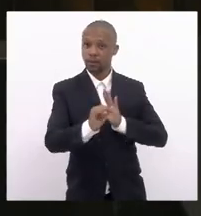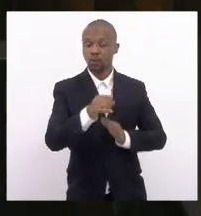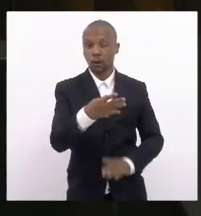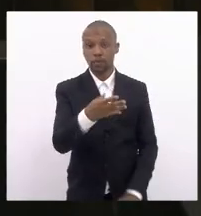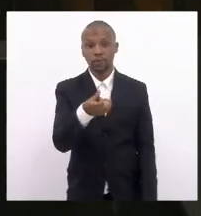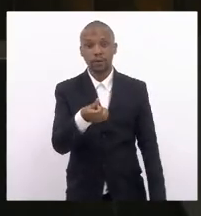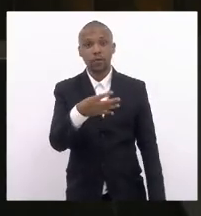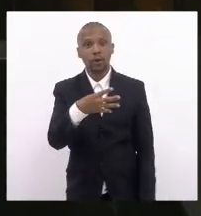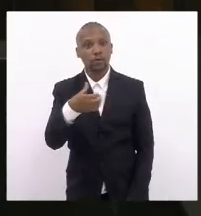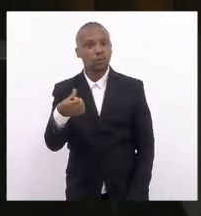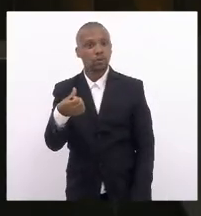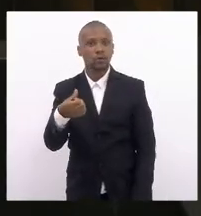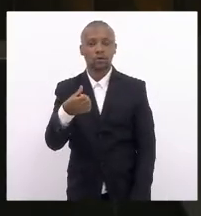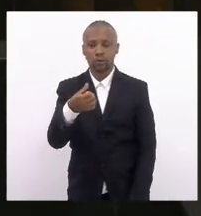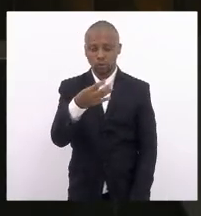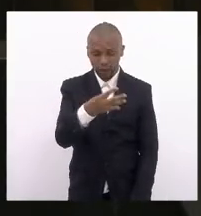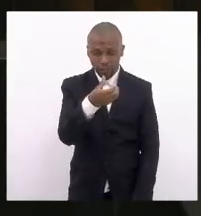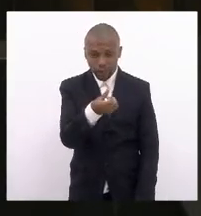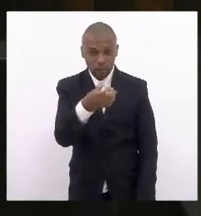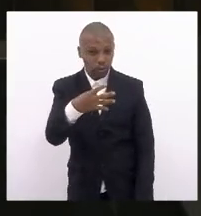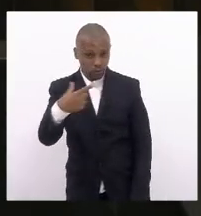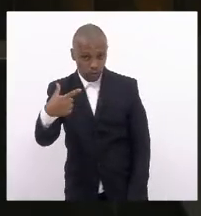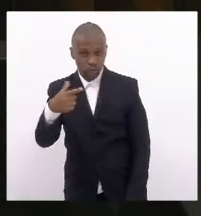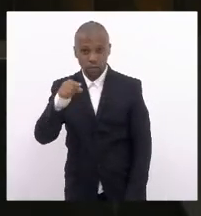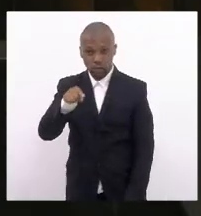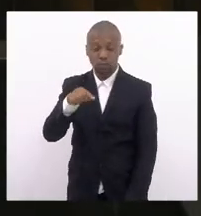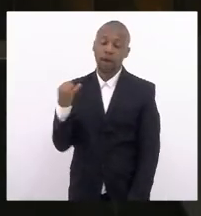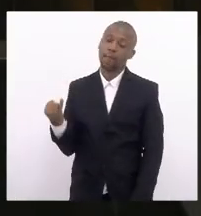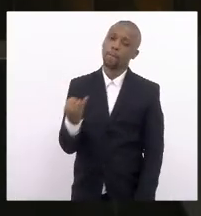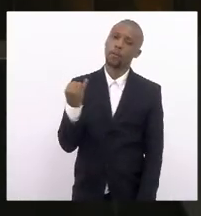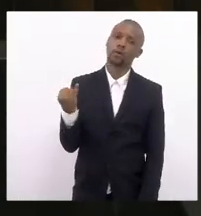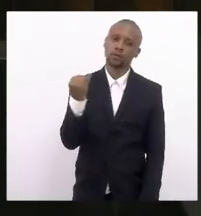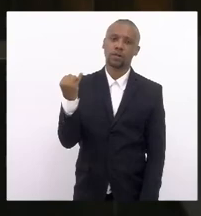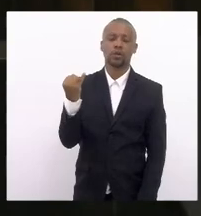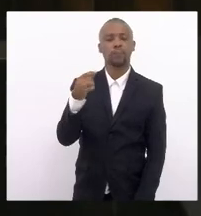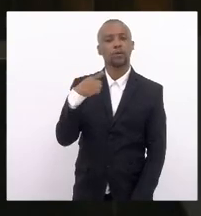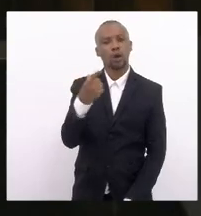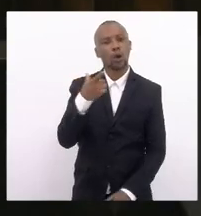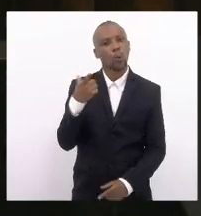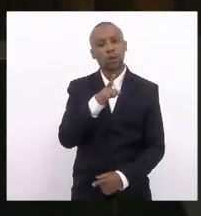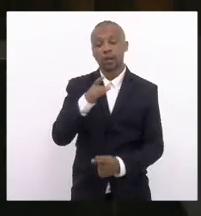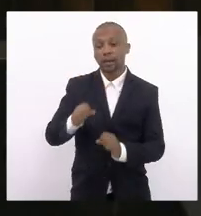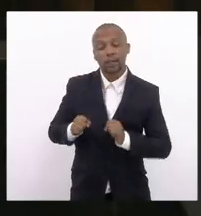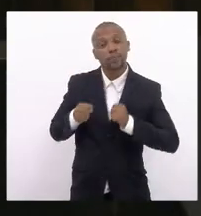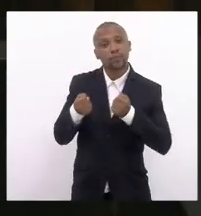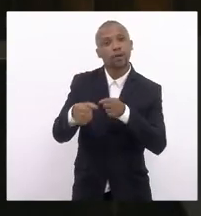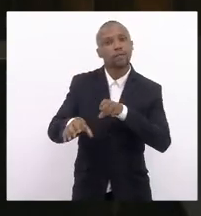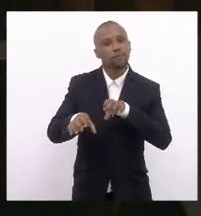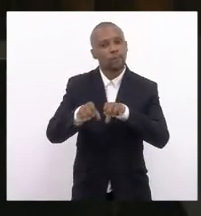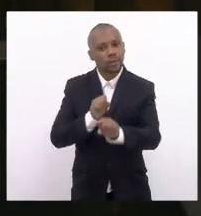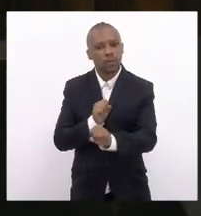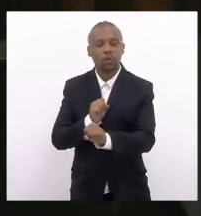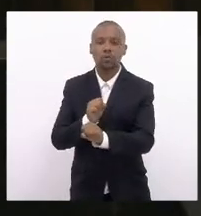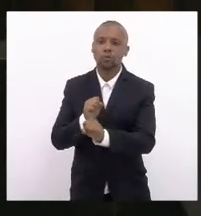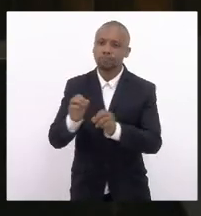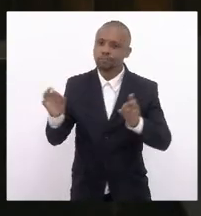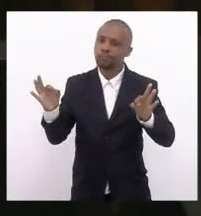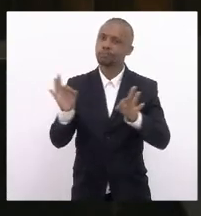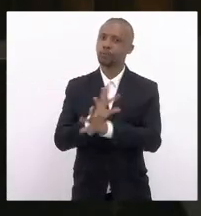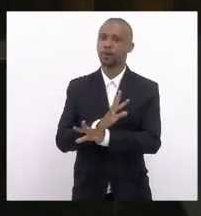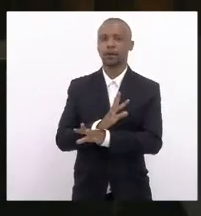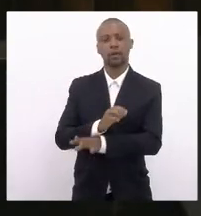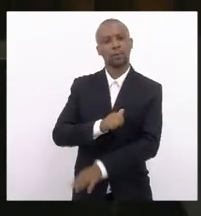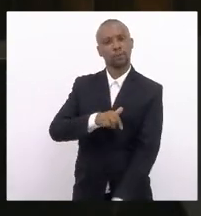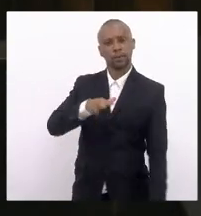4642. Isso é fundamental para garantir uma formação sólida para os nossos estudantes, para